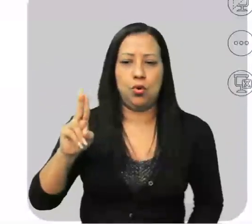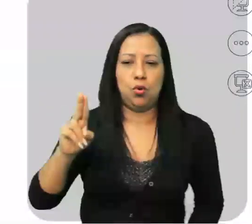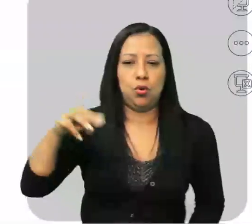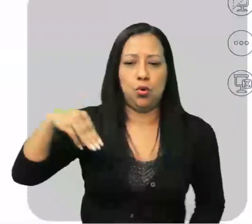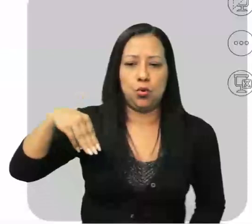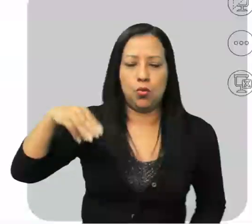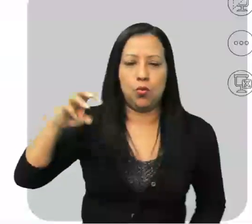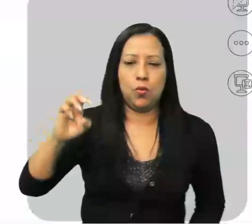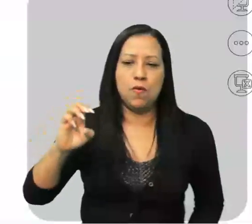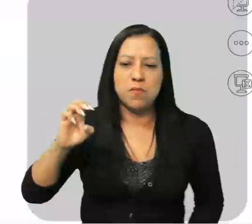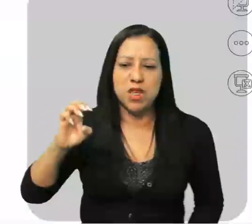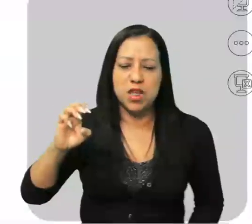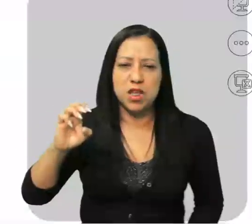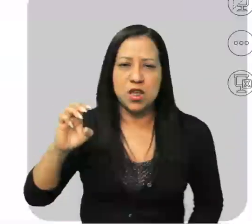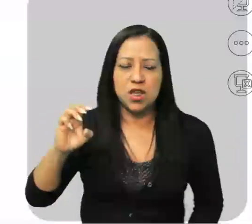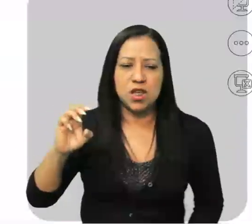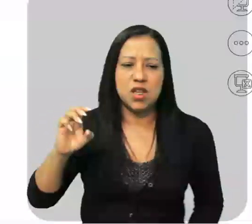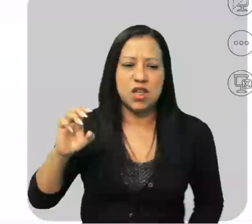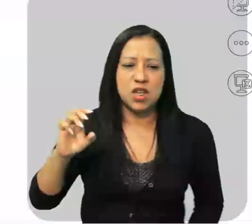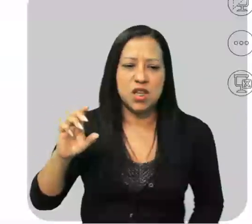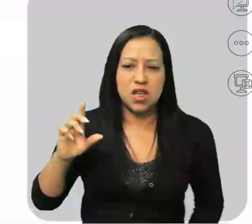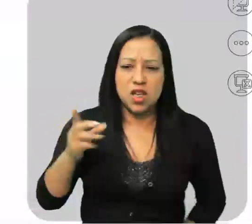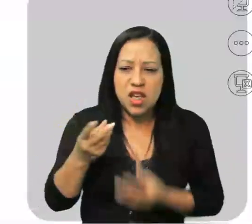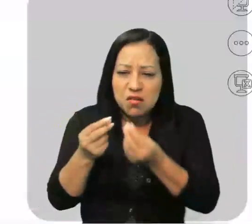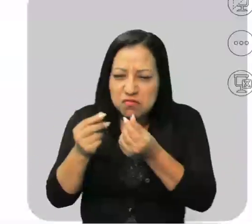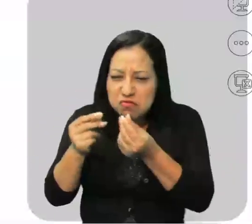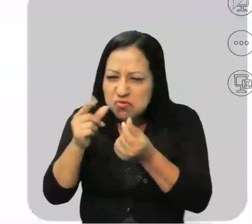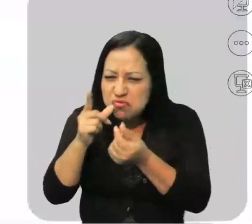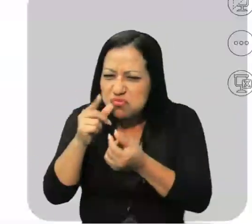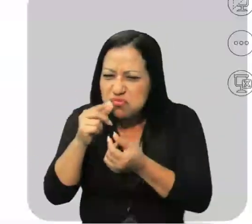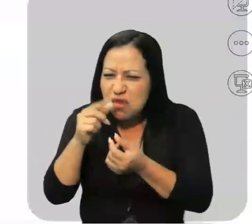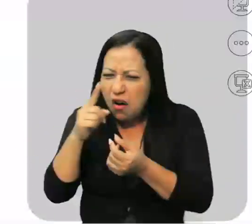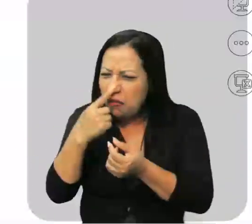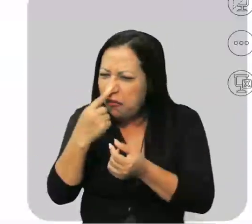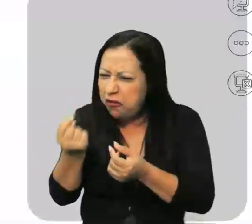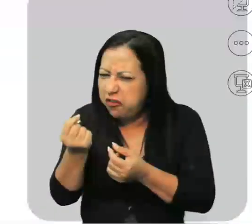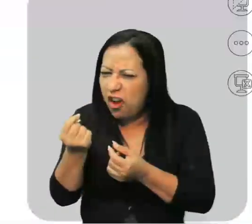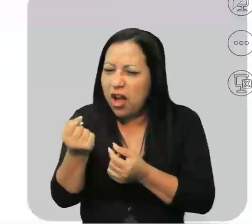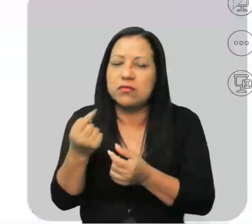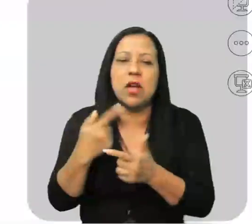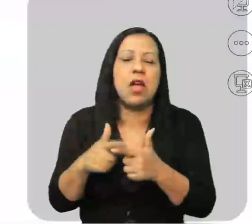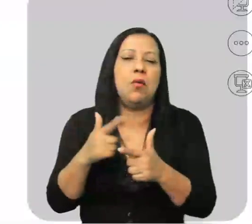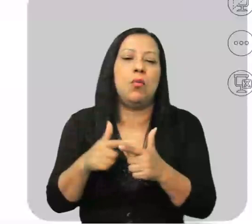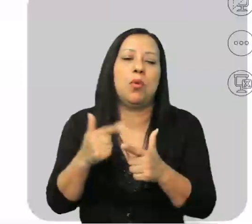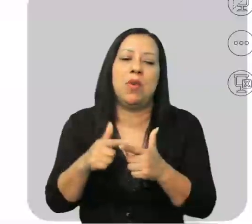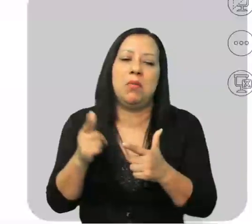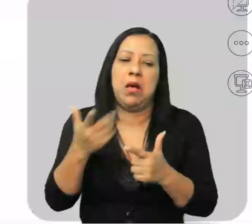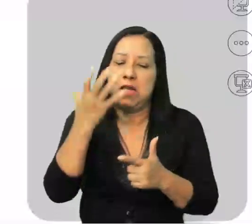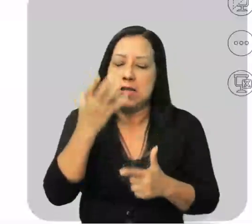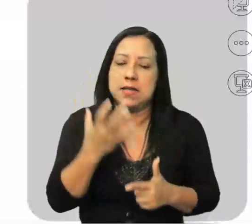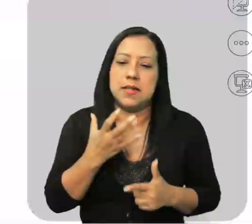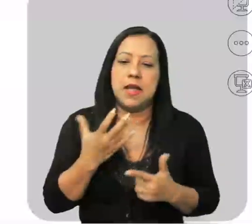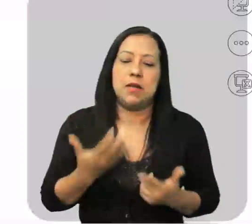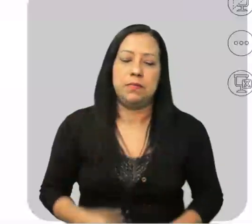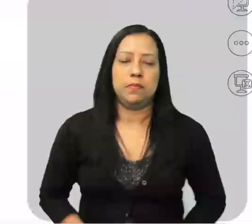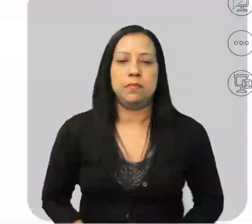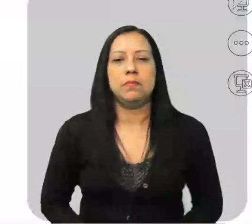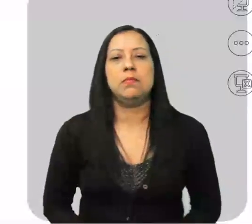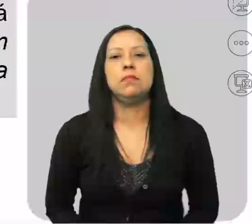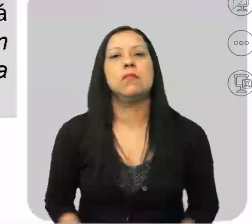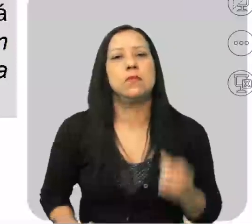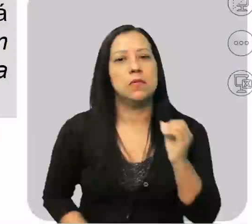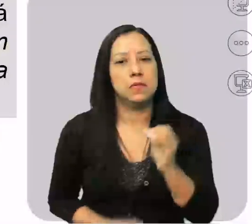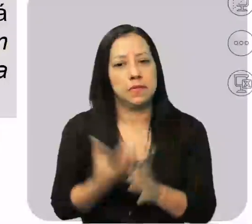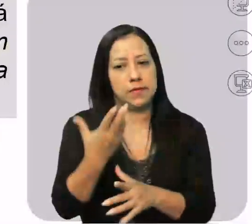tem a questão do churume, aquele lixo, aquele líquido fedorento, rapaz, aquilo ali é um problema sério e